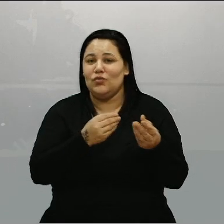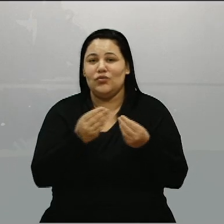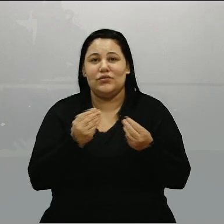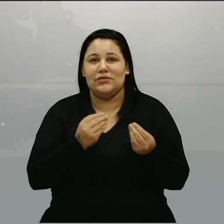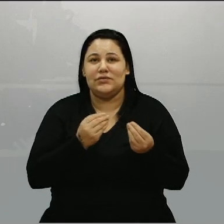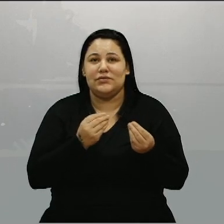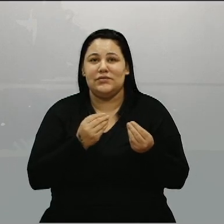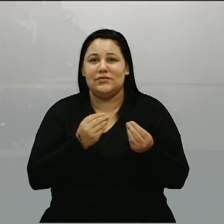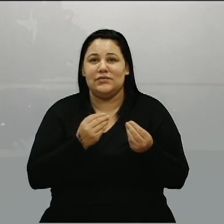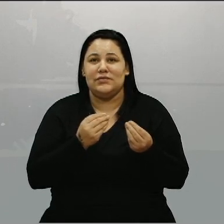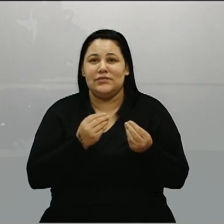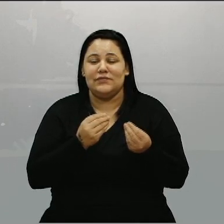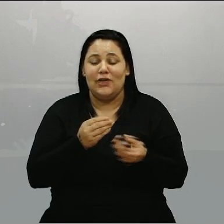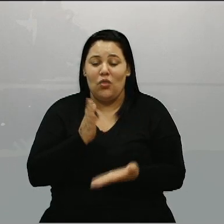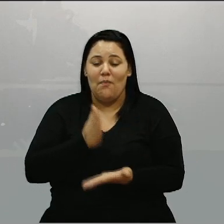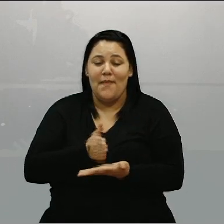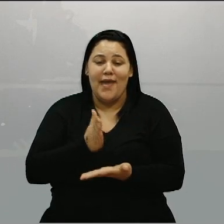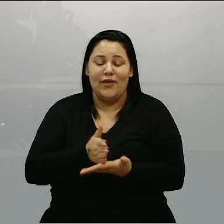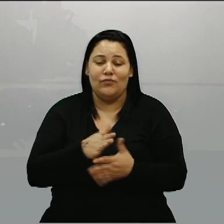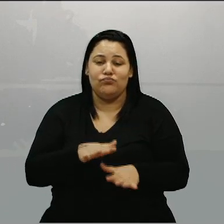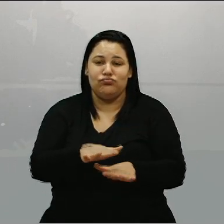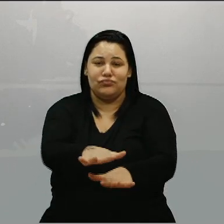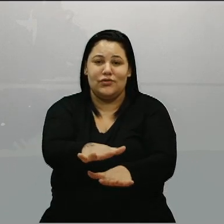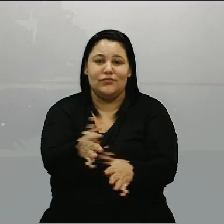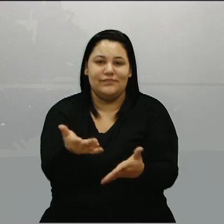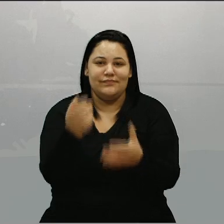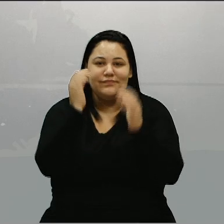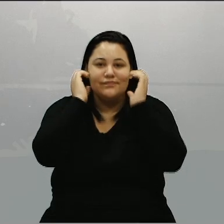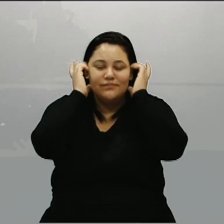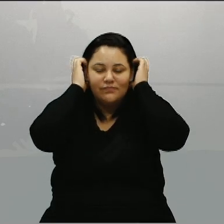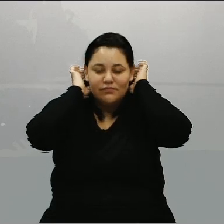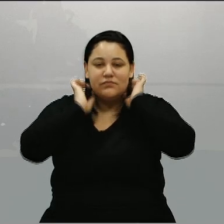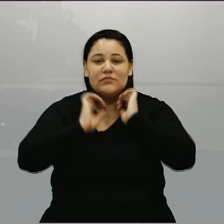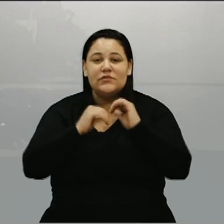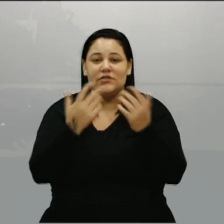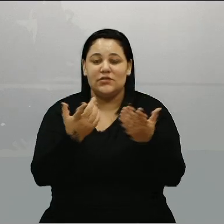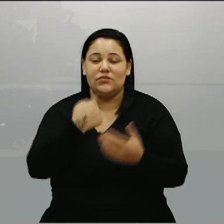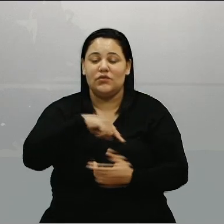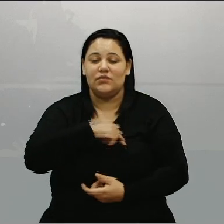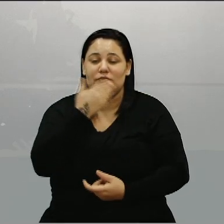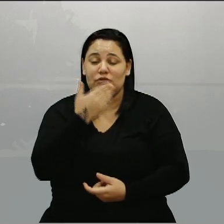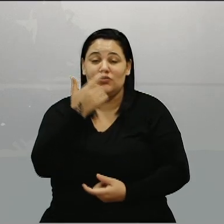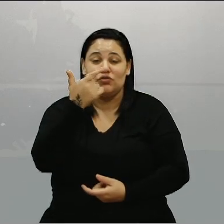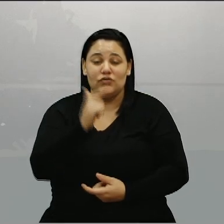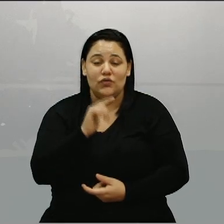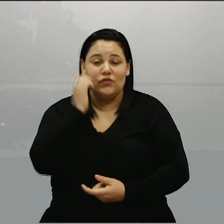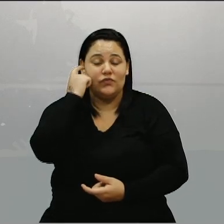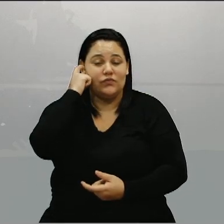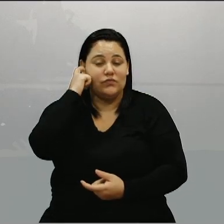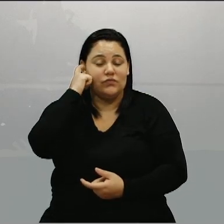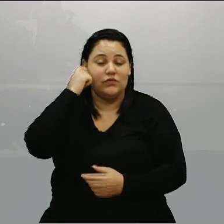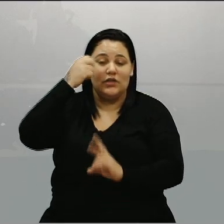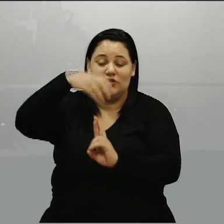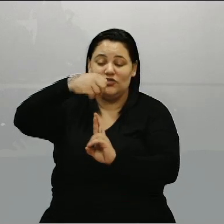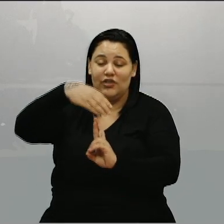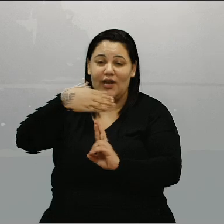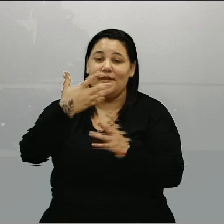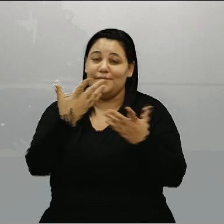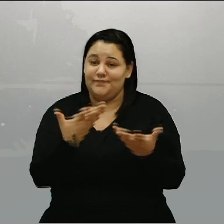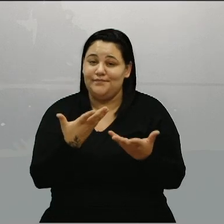estão no meio da calçada. Então nós solicitamos, mais uma vez, que a RGE se